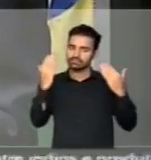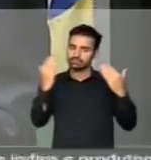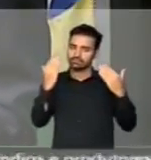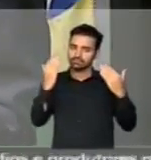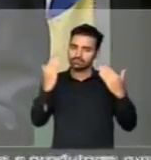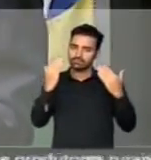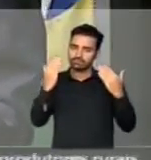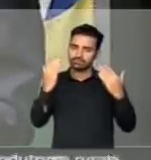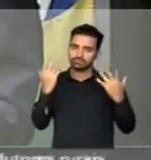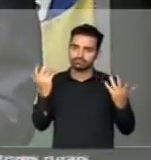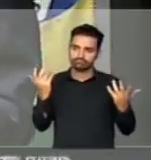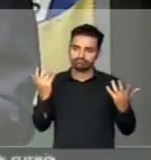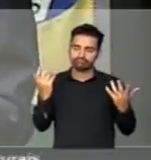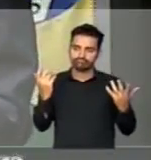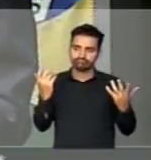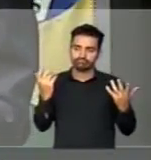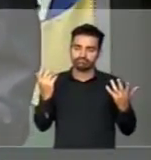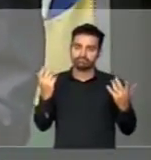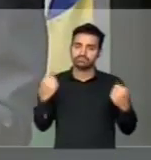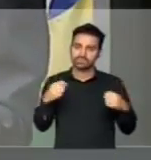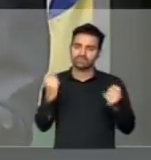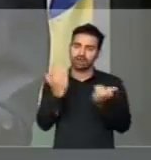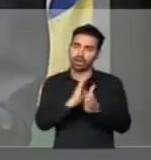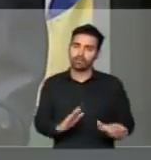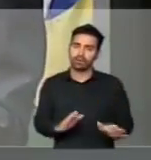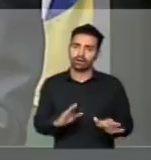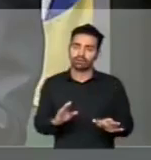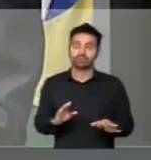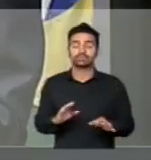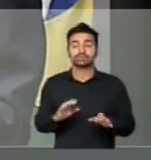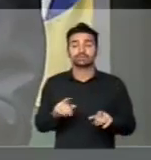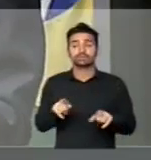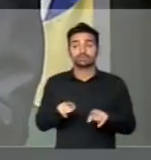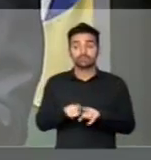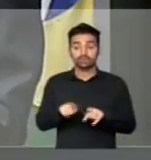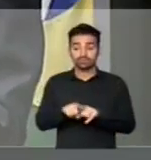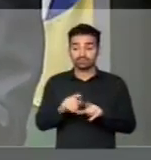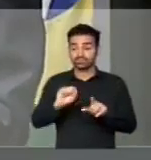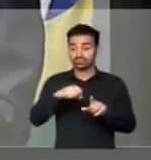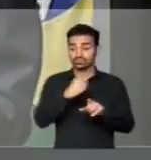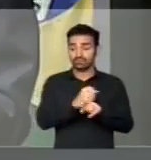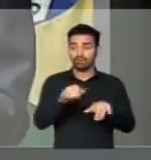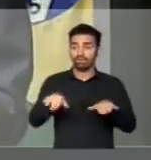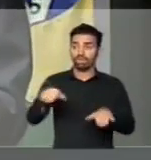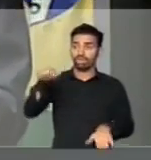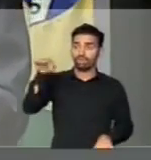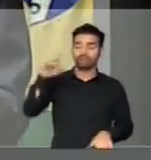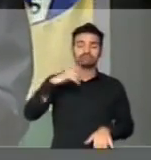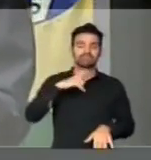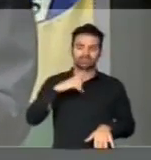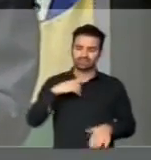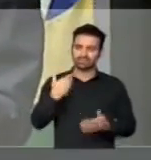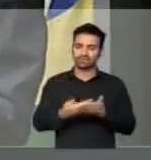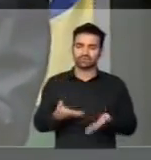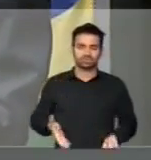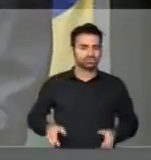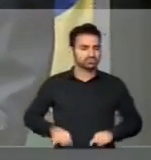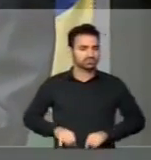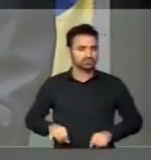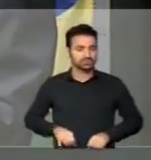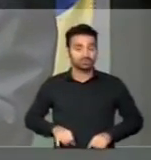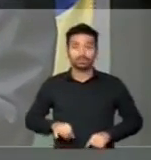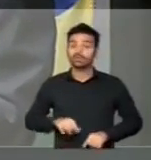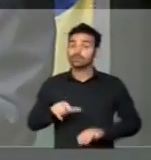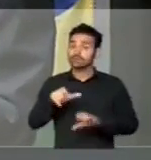solvência seja restaurada. O enfrentamento do abismo social que ainda nos assombra depende do